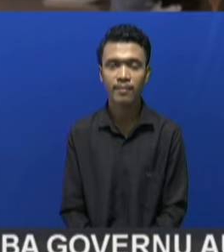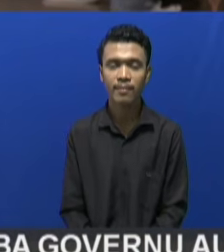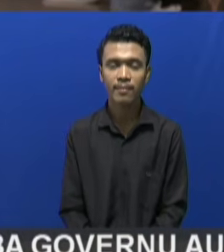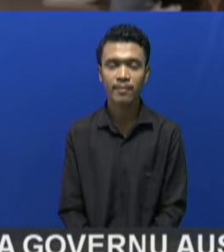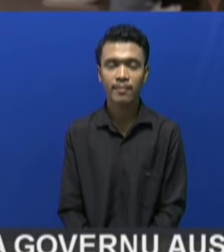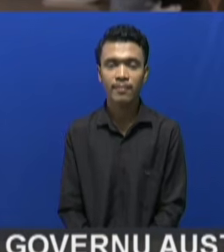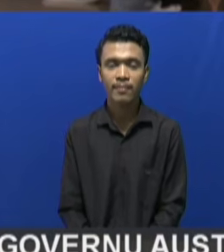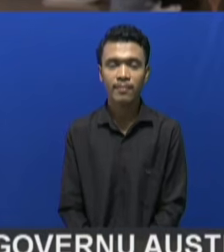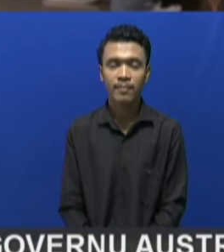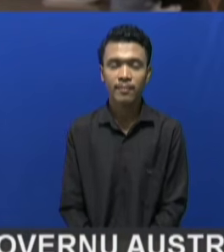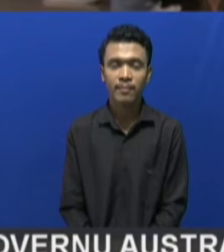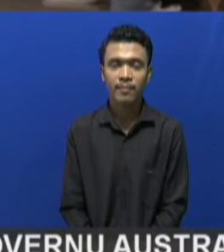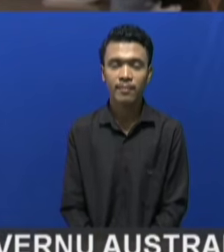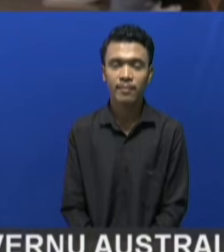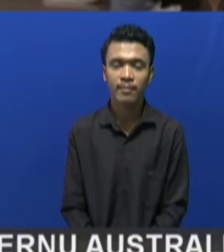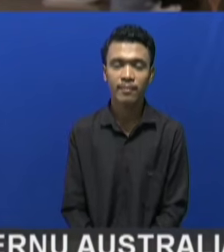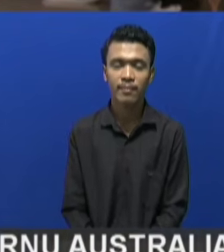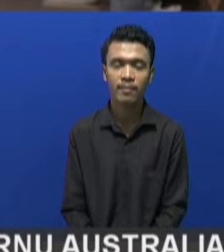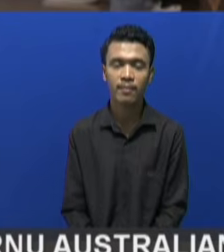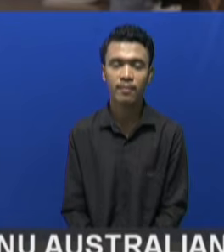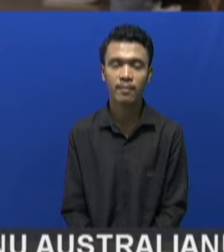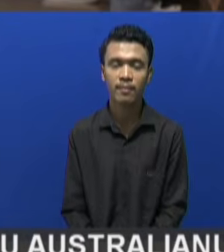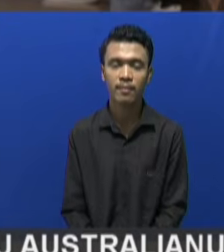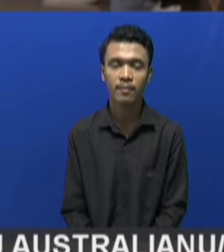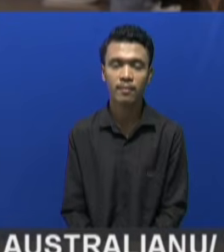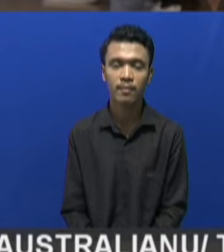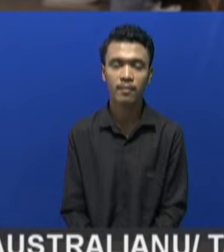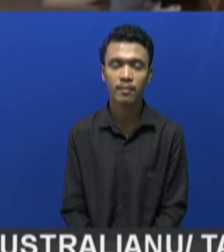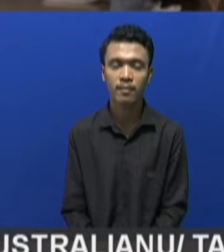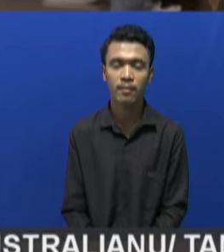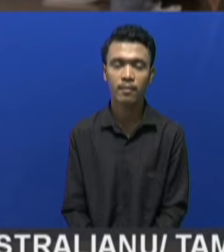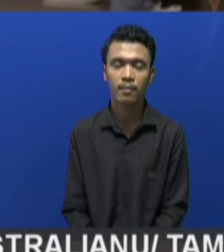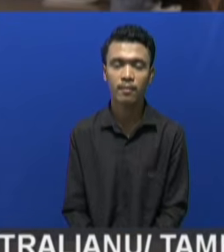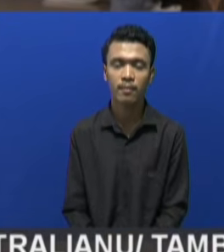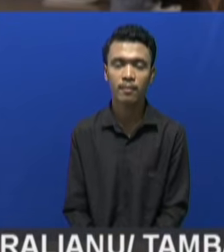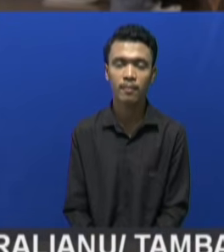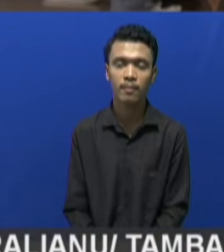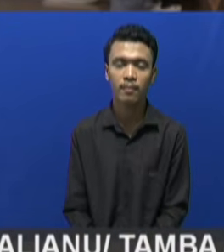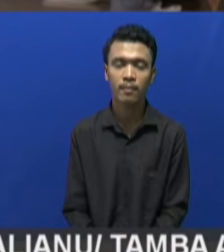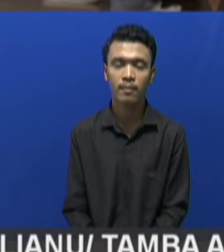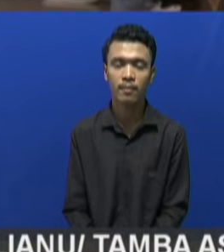kay Kole Dili, hawalian sa Nunes no Arsenio Suarez, entrega hikas pesturi sentral RTTL.